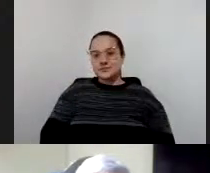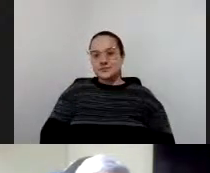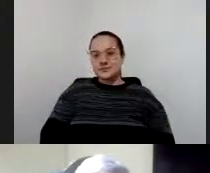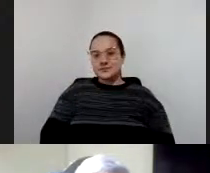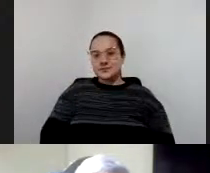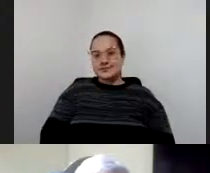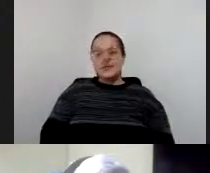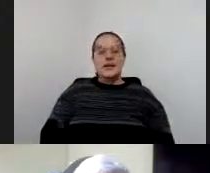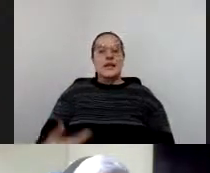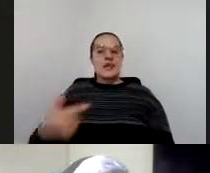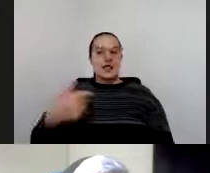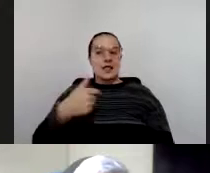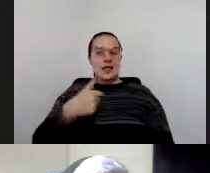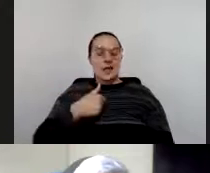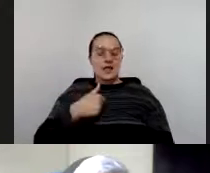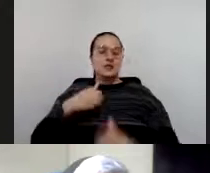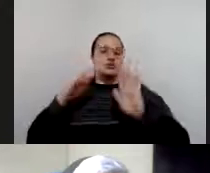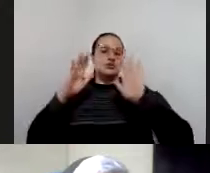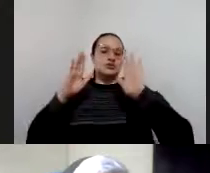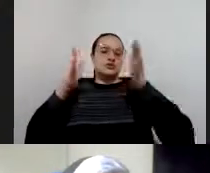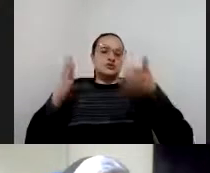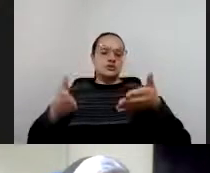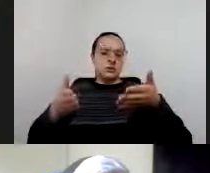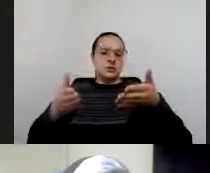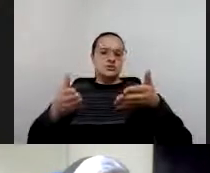Eu fiquei trabalhando